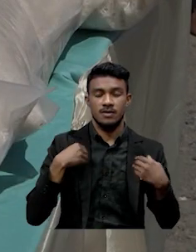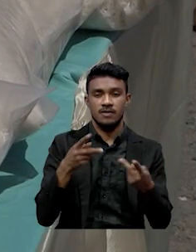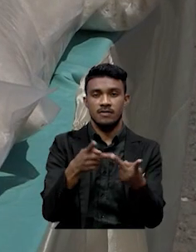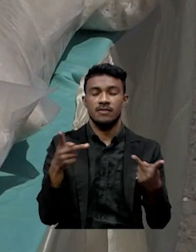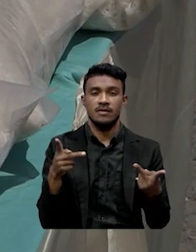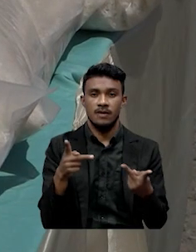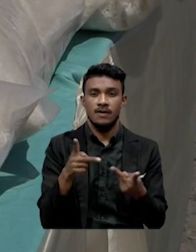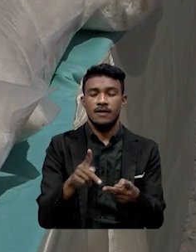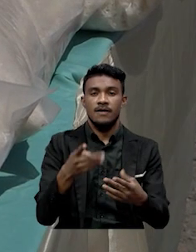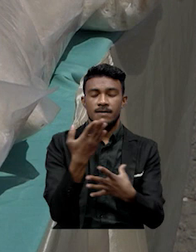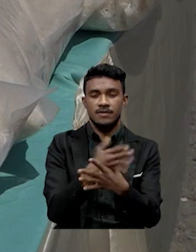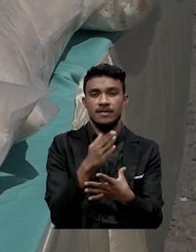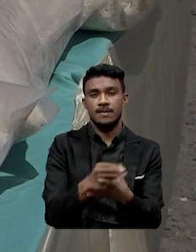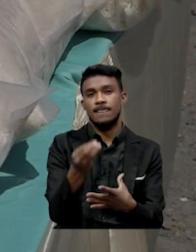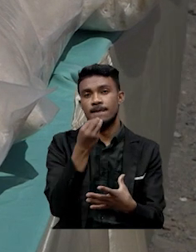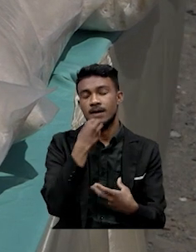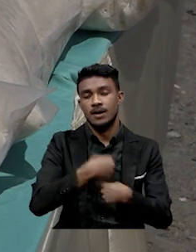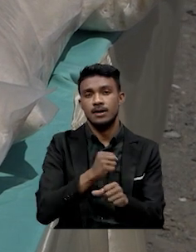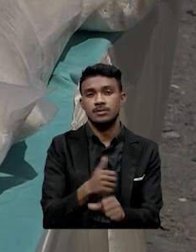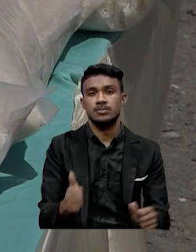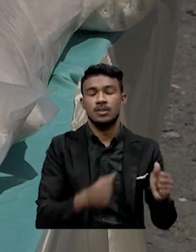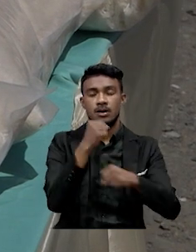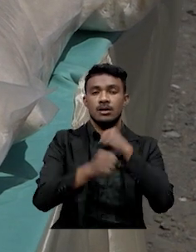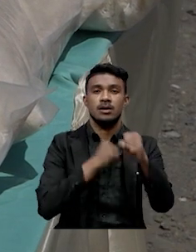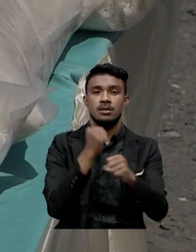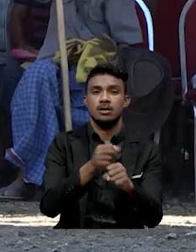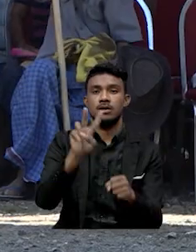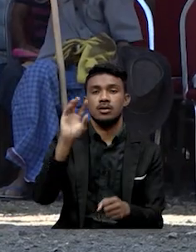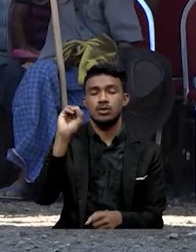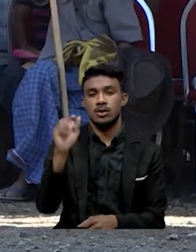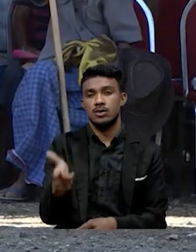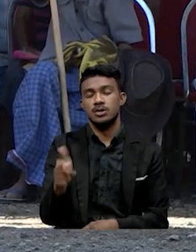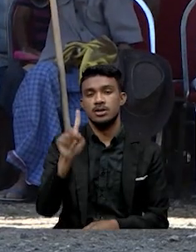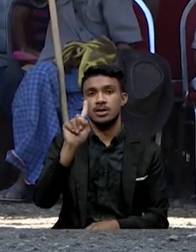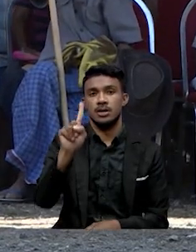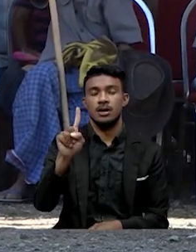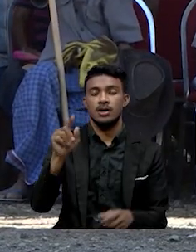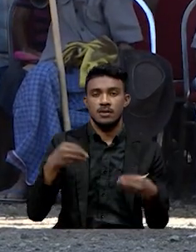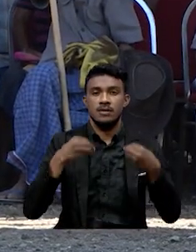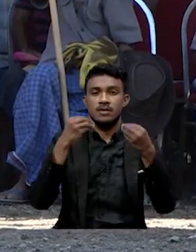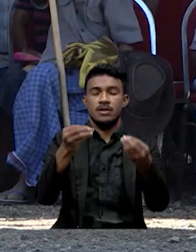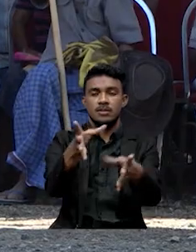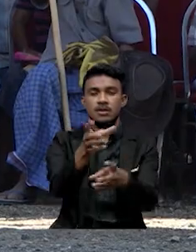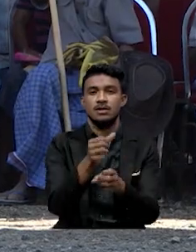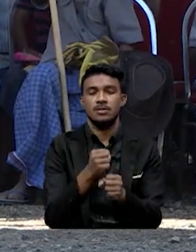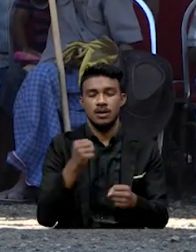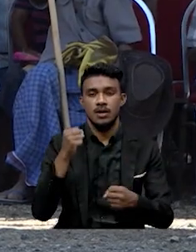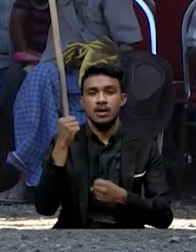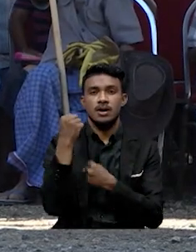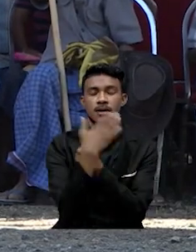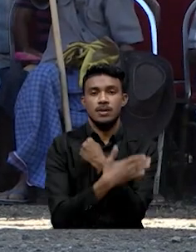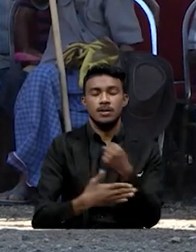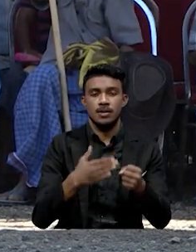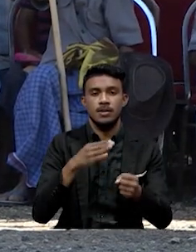Básica, fase da Huluk, nebe implementa e retinam Rio Rua, Ruanulu Resinida, beneficiário Sira e território